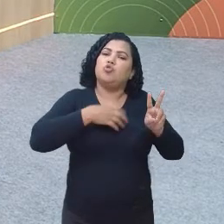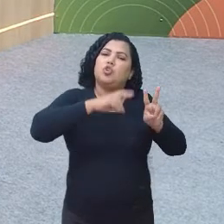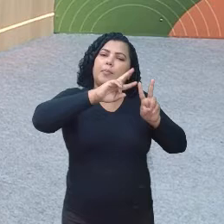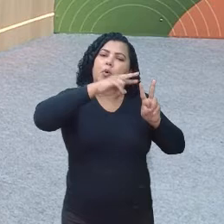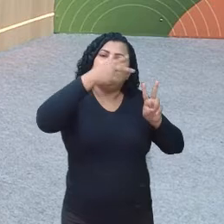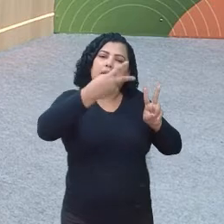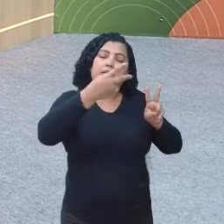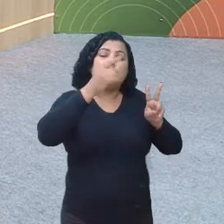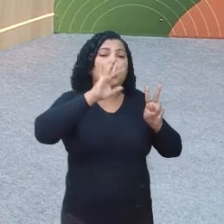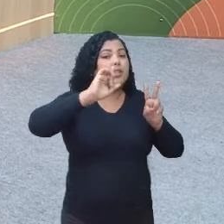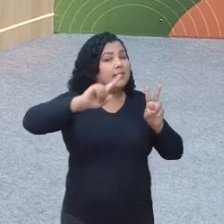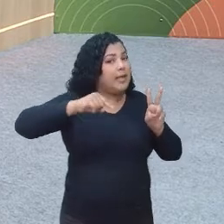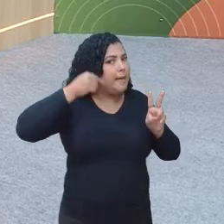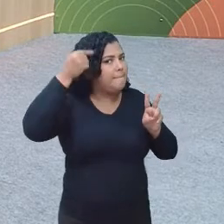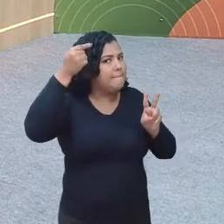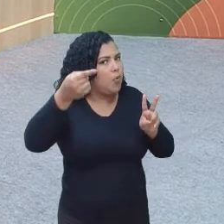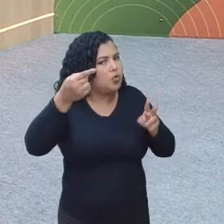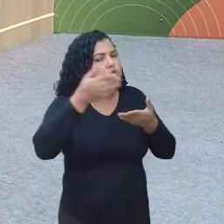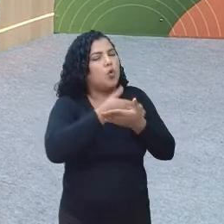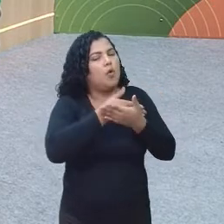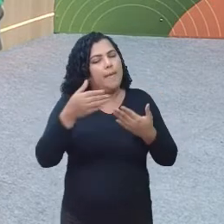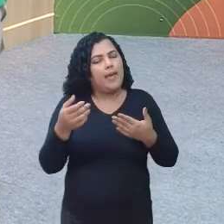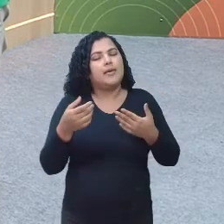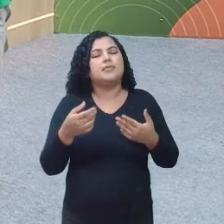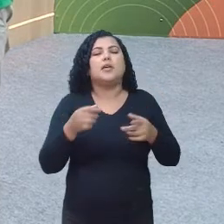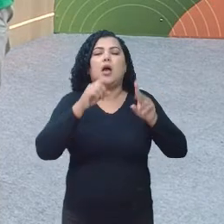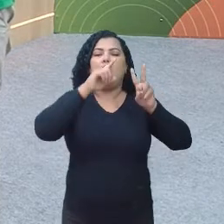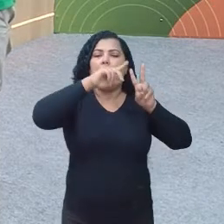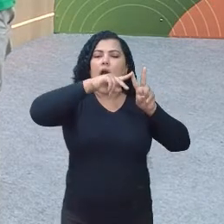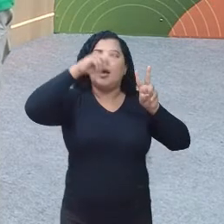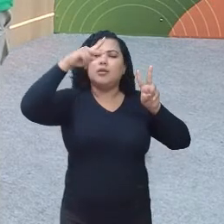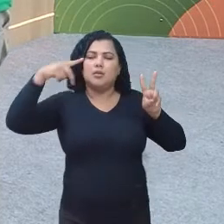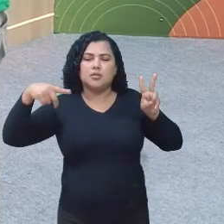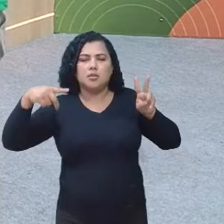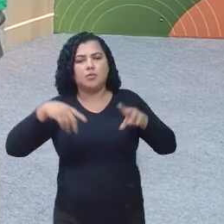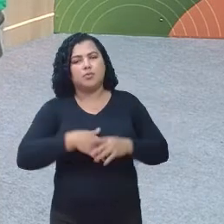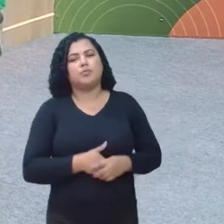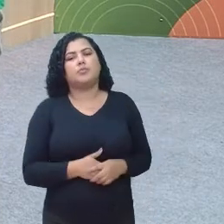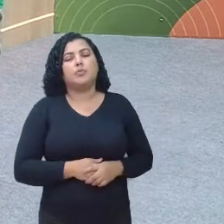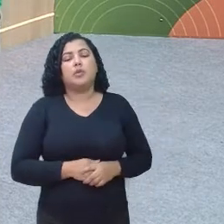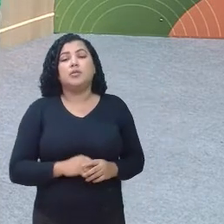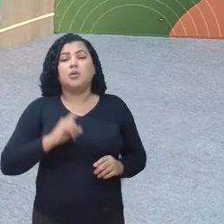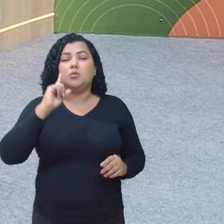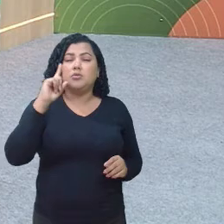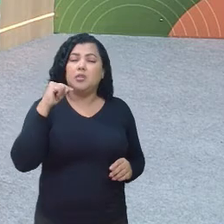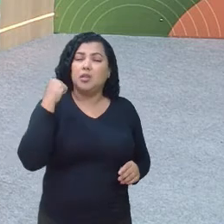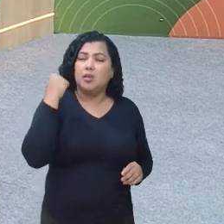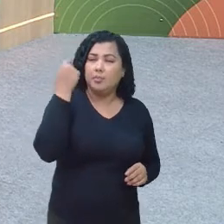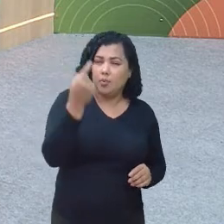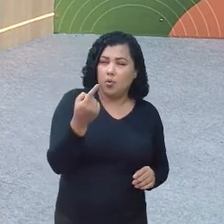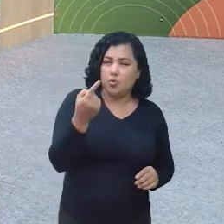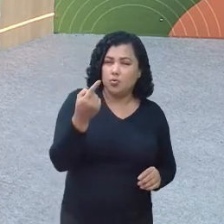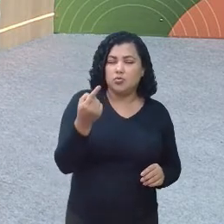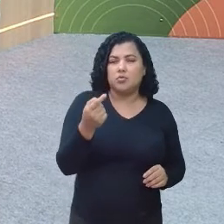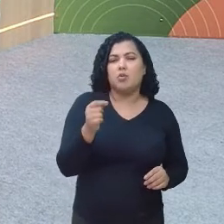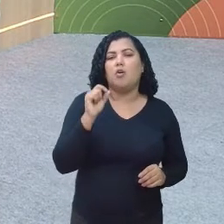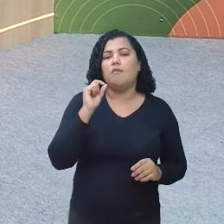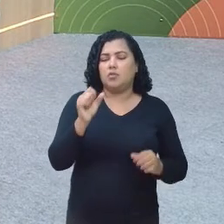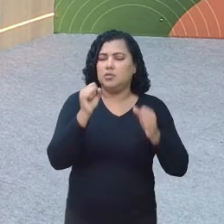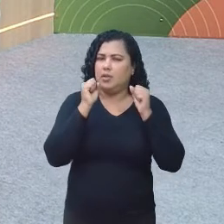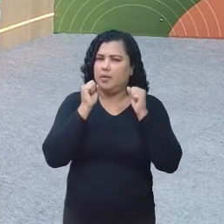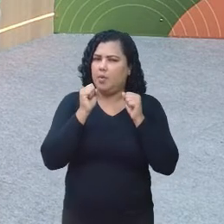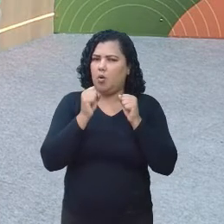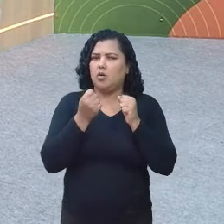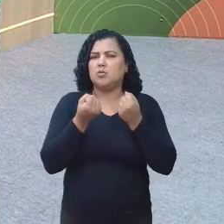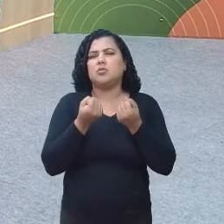para só em seguida você ir para a radiciação, tá certo? Ou seja, desse passo em diante, a sugestão é que você